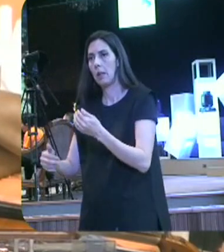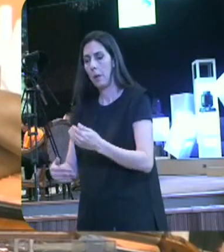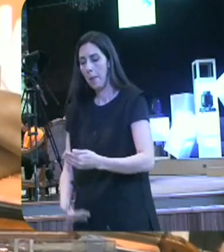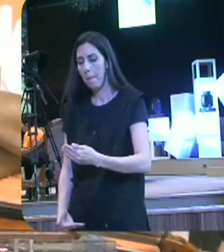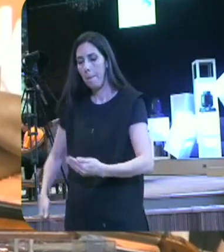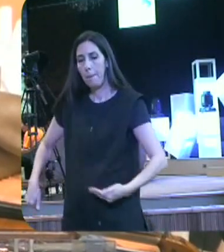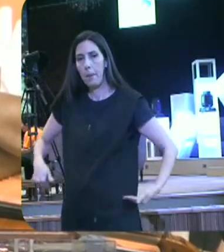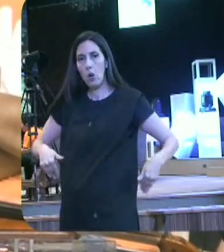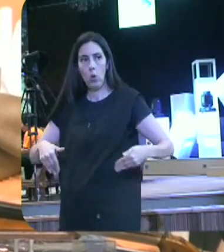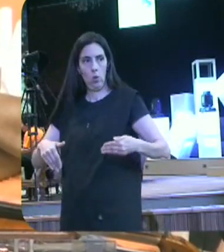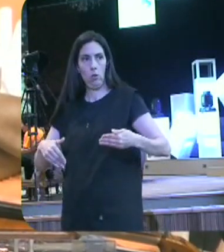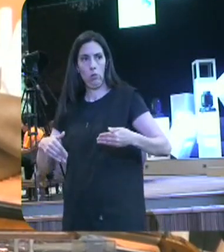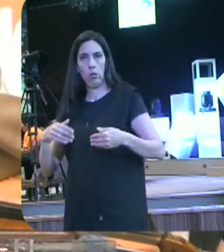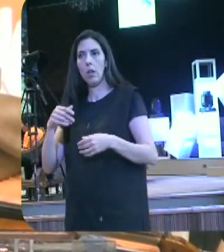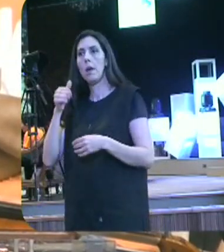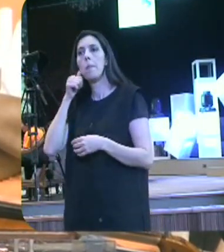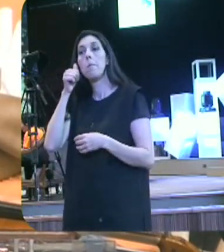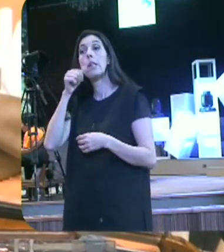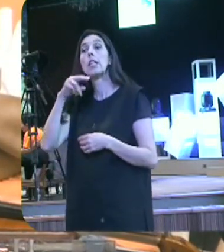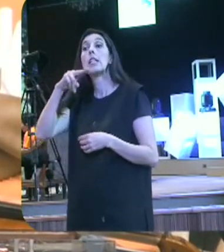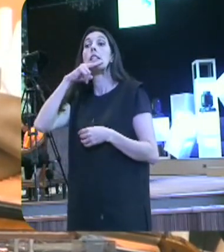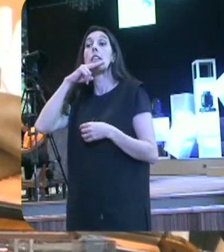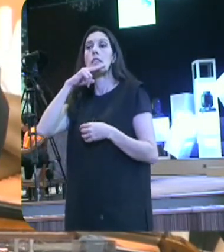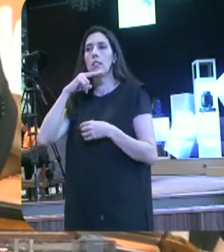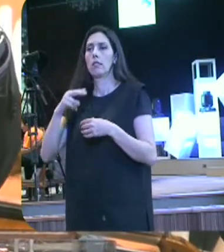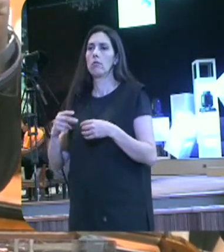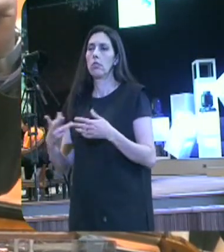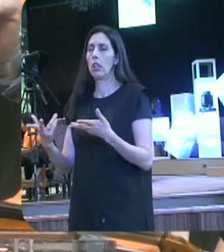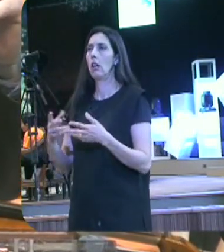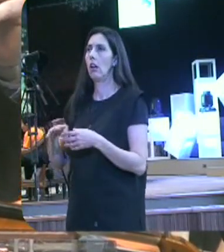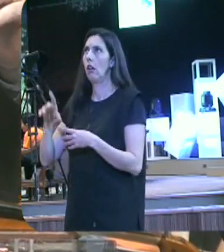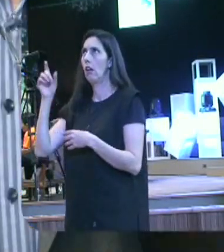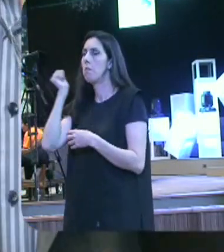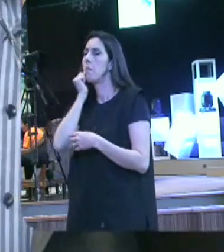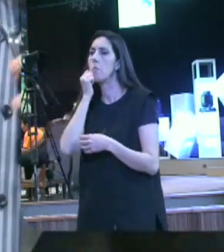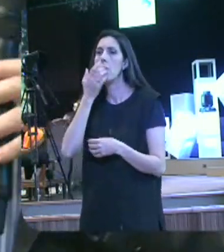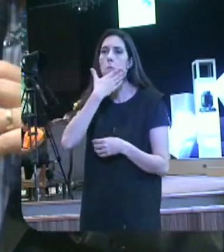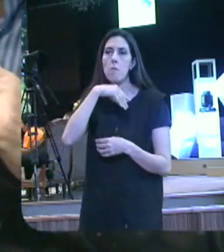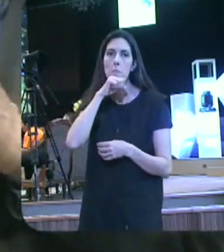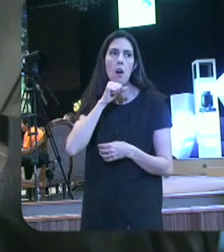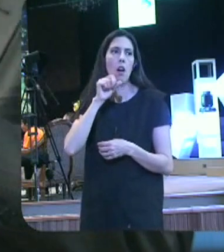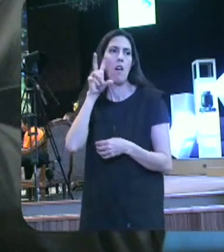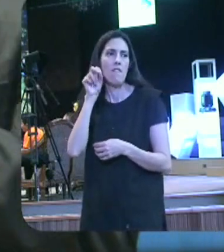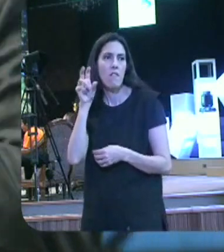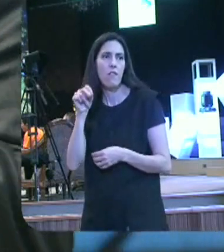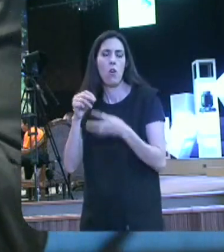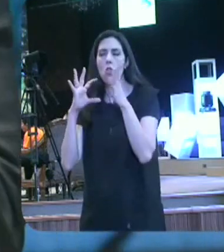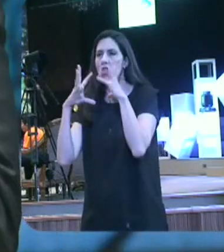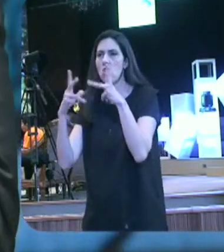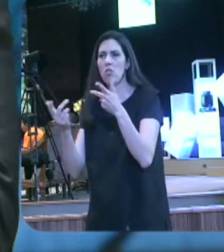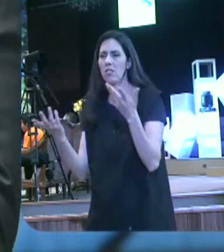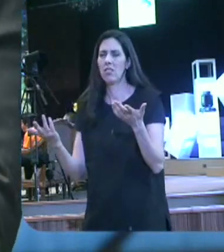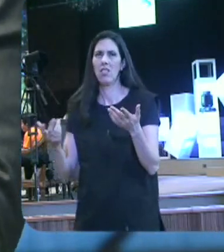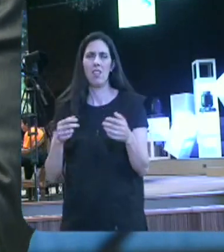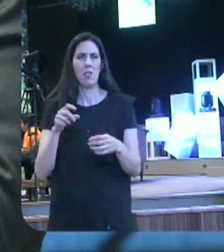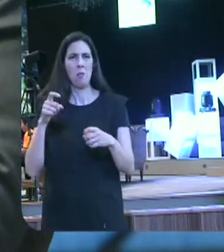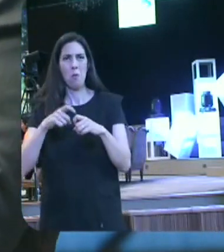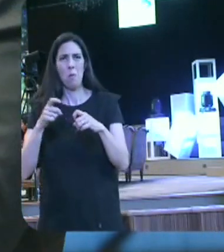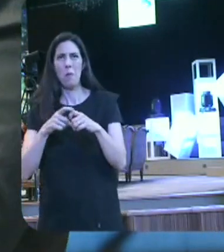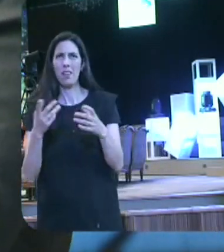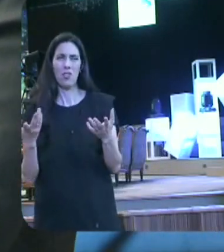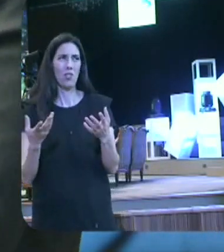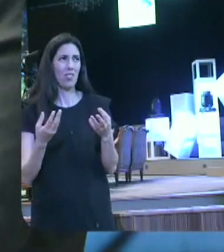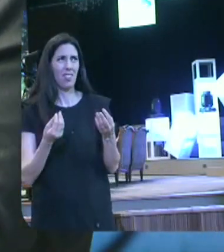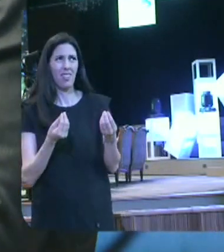dela. E a família ficou inconformada, o papai, a mamãe, a vovó, todo mundo ficou inconformado. Disseram: tem que haver